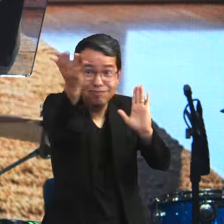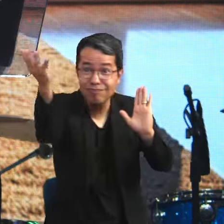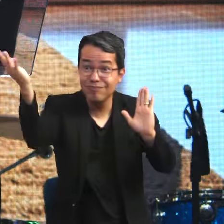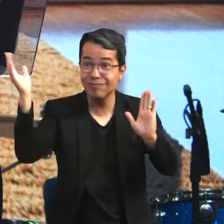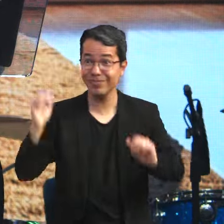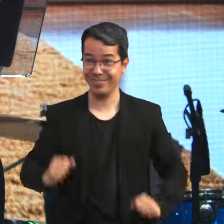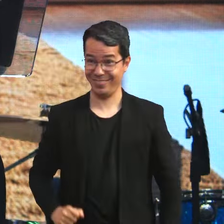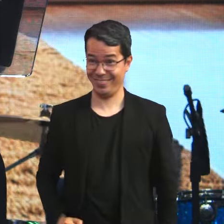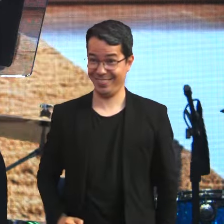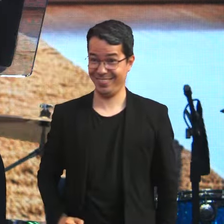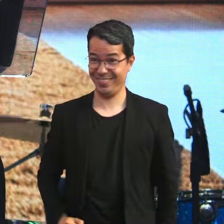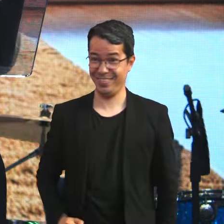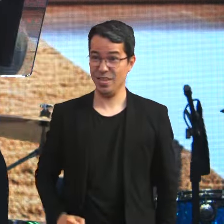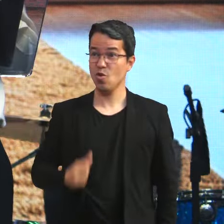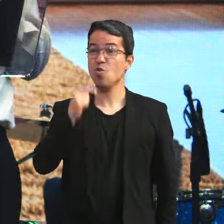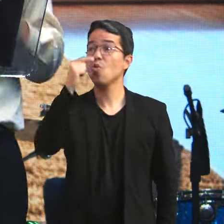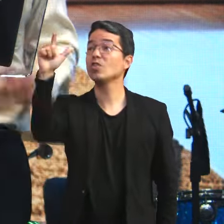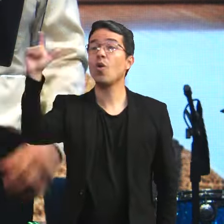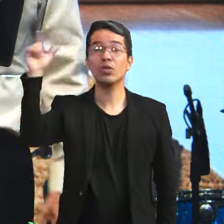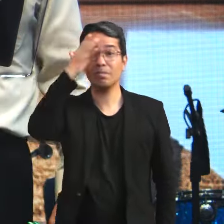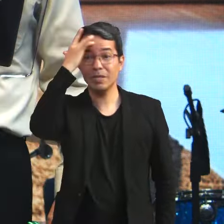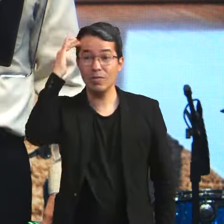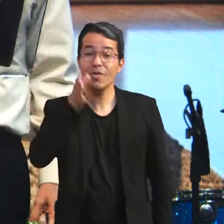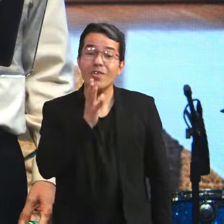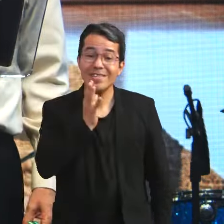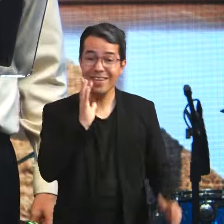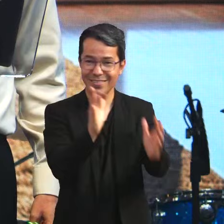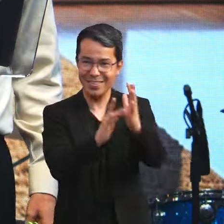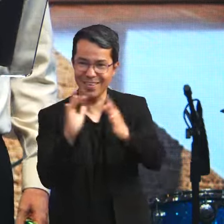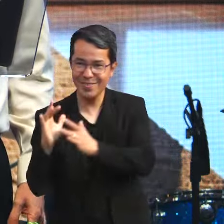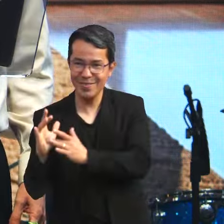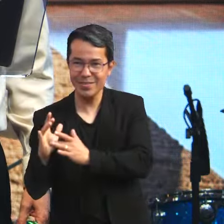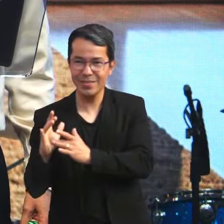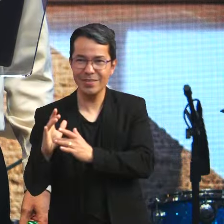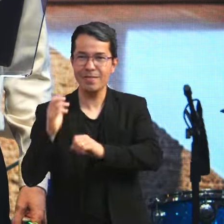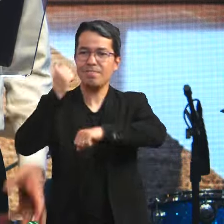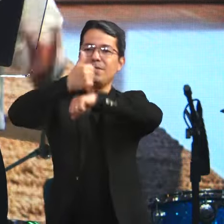boas novas jusal isus